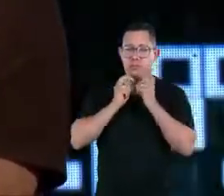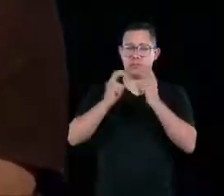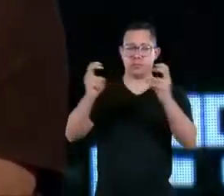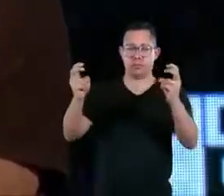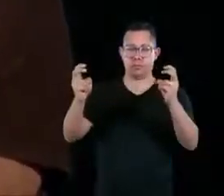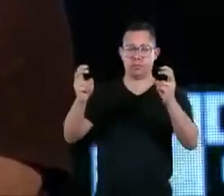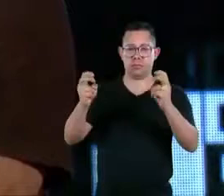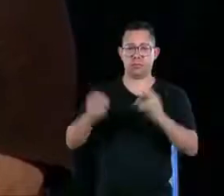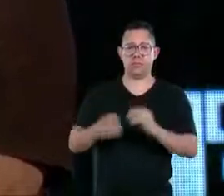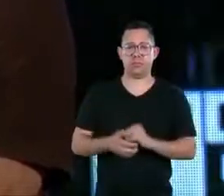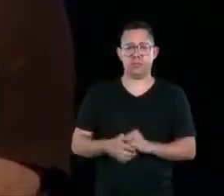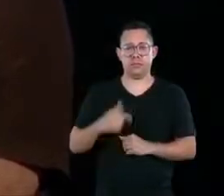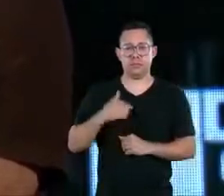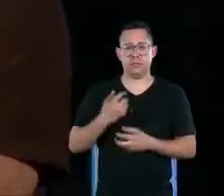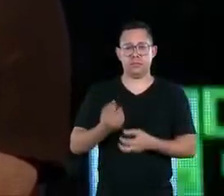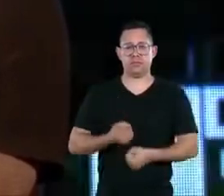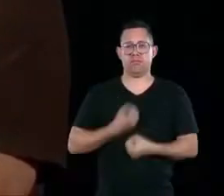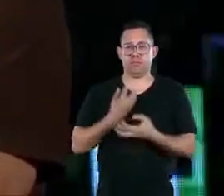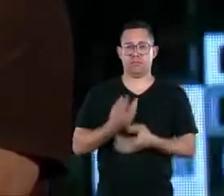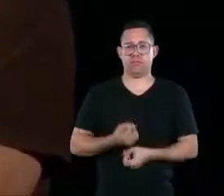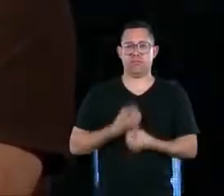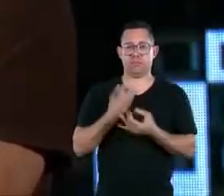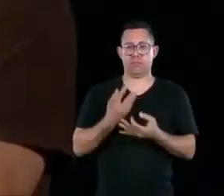Sou poeta,